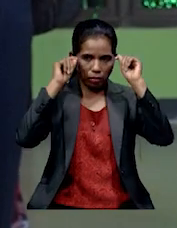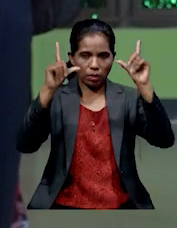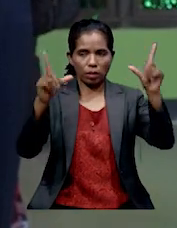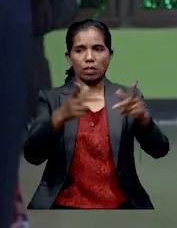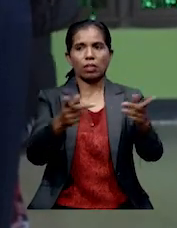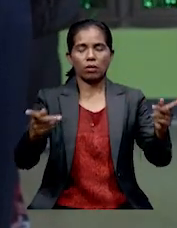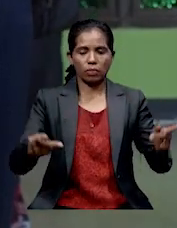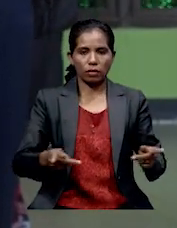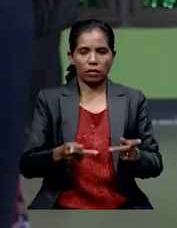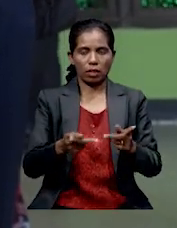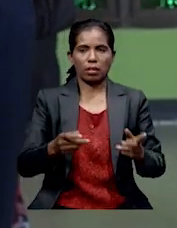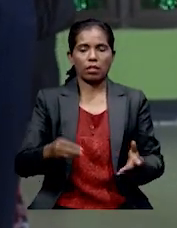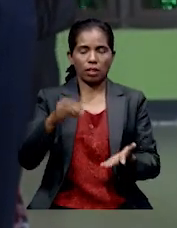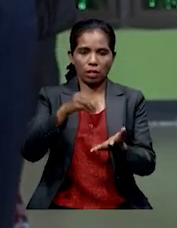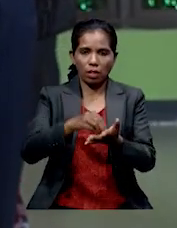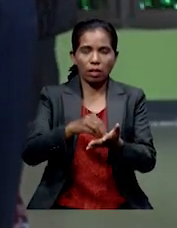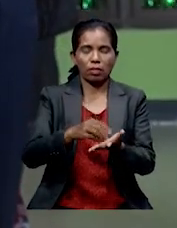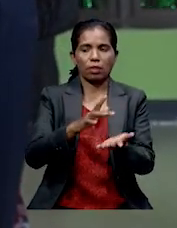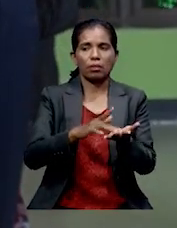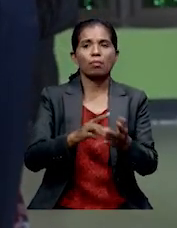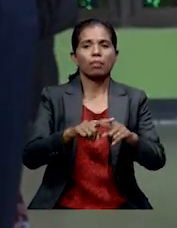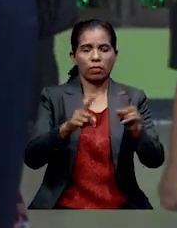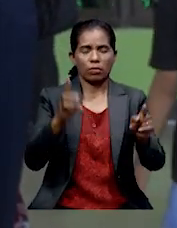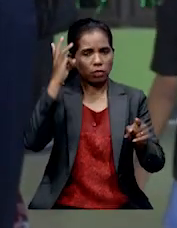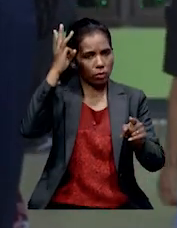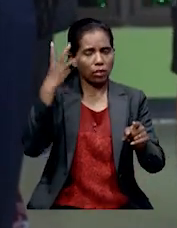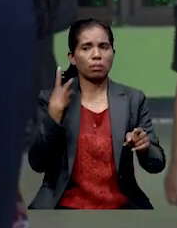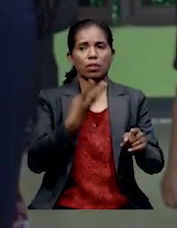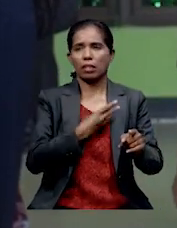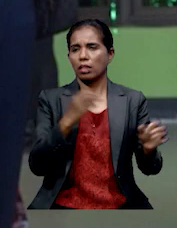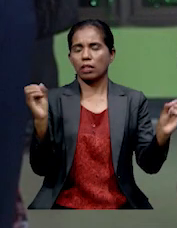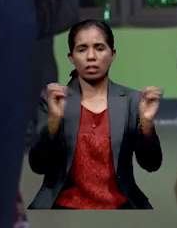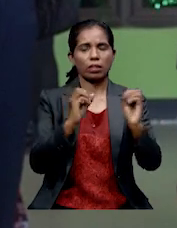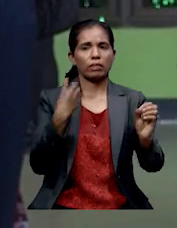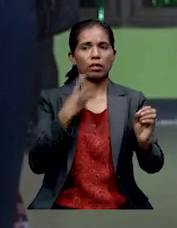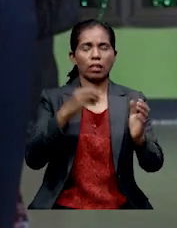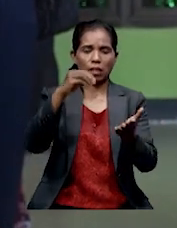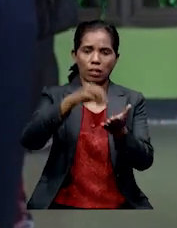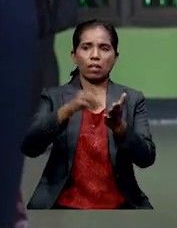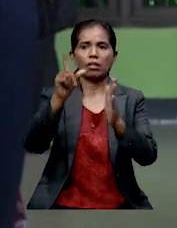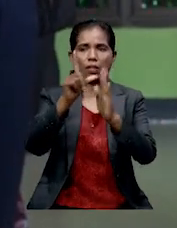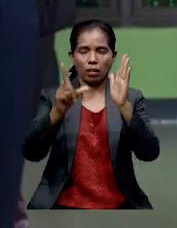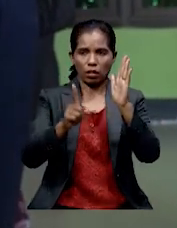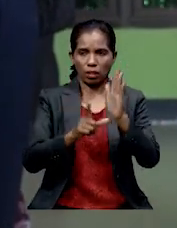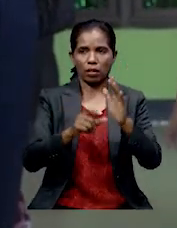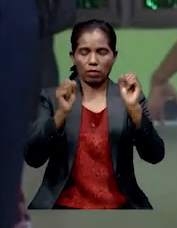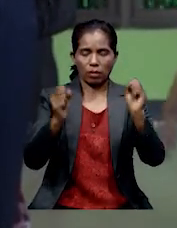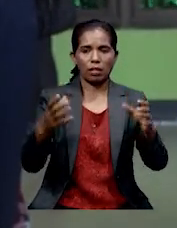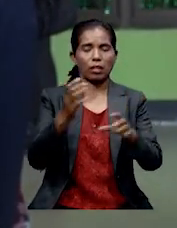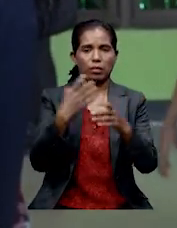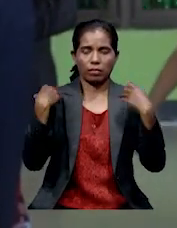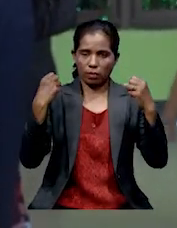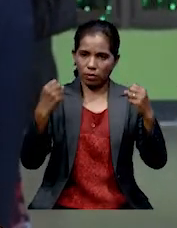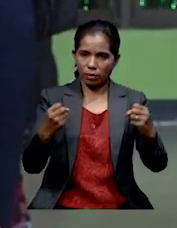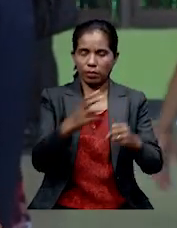fatin transito. Mabe preocupa sao na minian. Se ita la justa ite ne lei rum aparato bele reforsa ihen ini